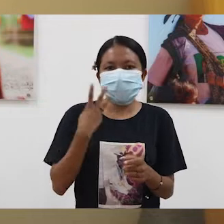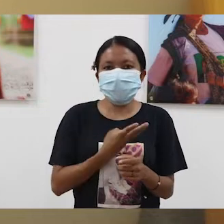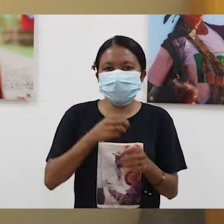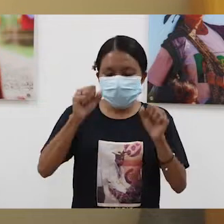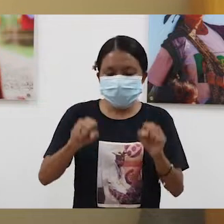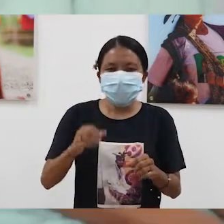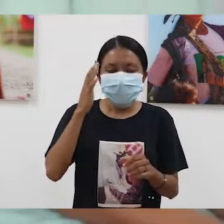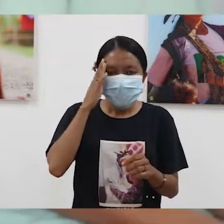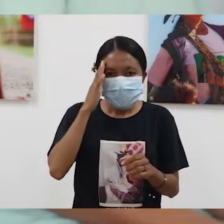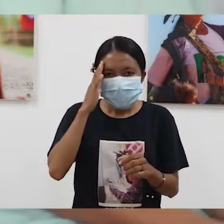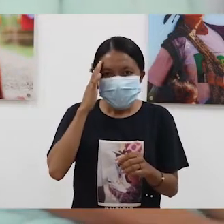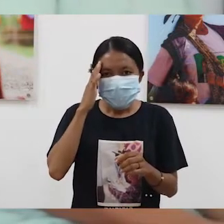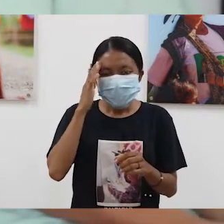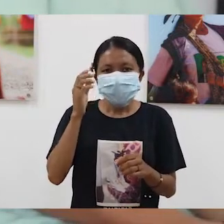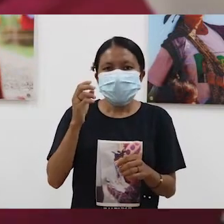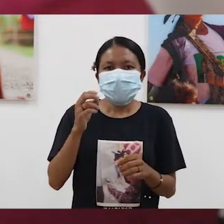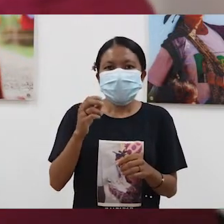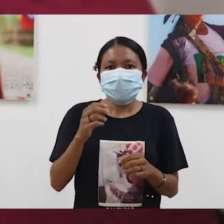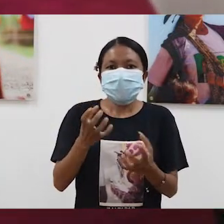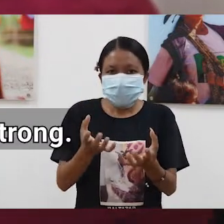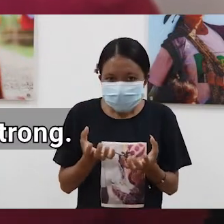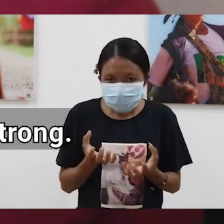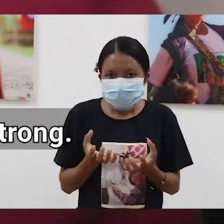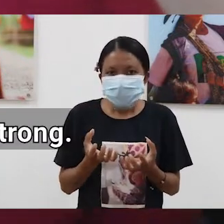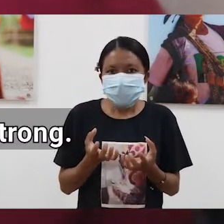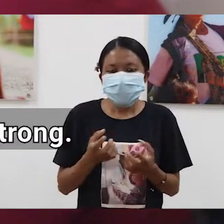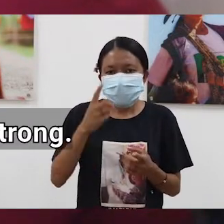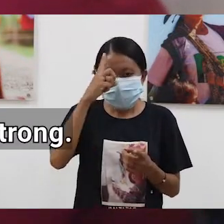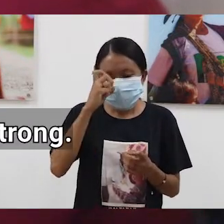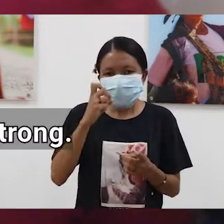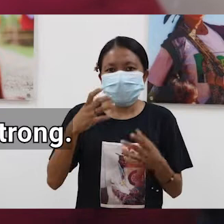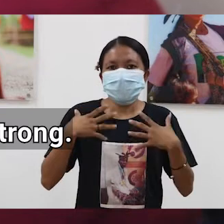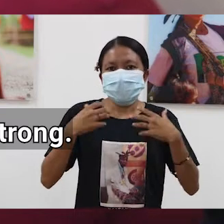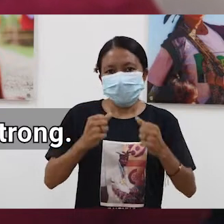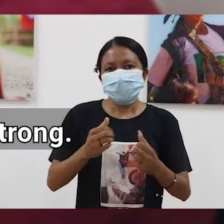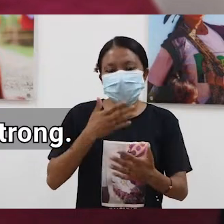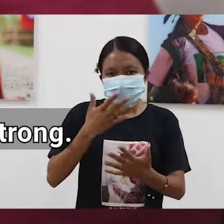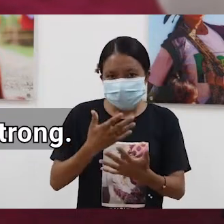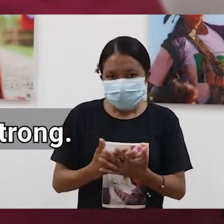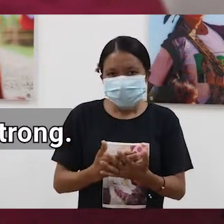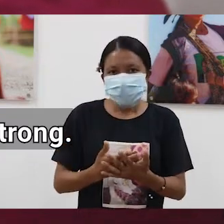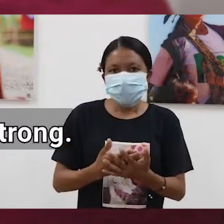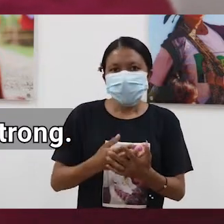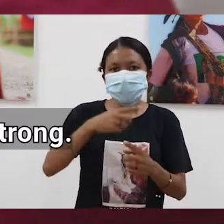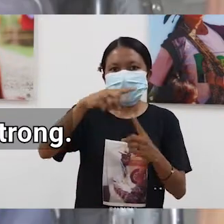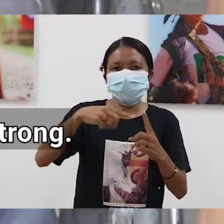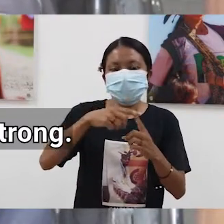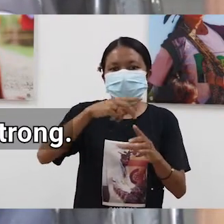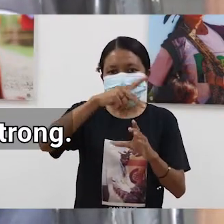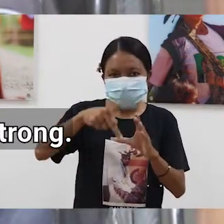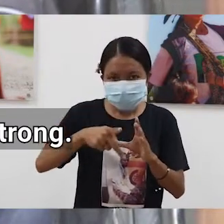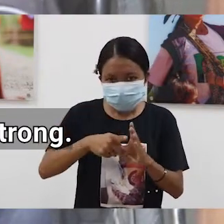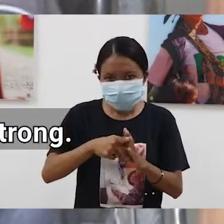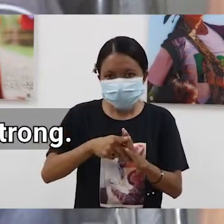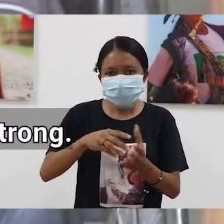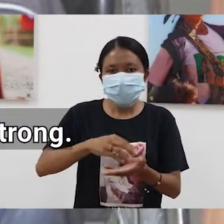hatene sirane condição, sirane hakara, tama siria vontade nebe diak tebes, durante ne sira tibulo, sira